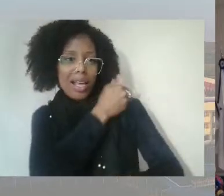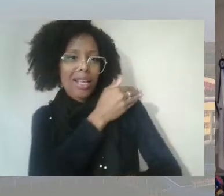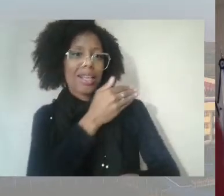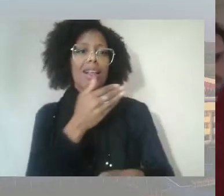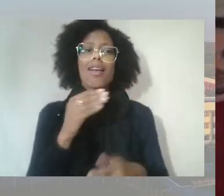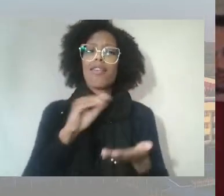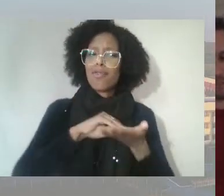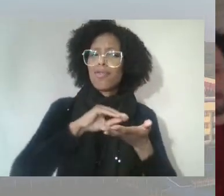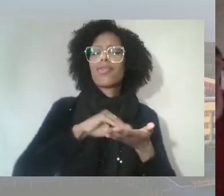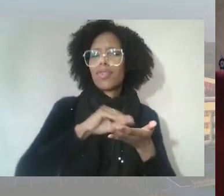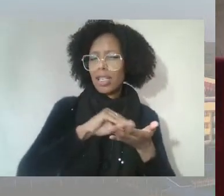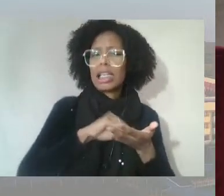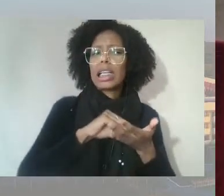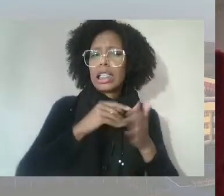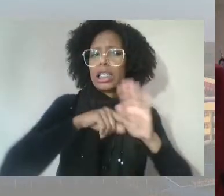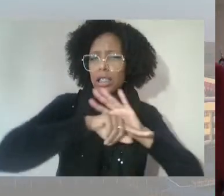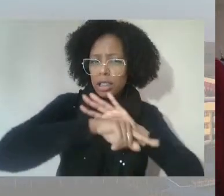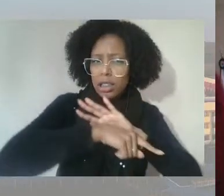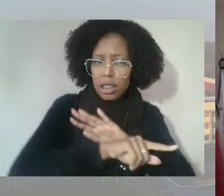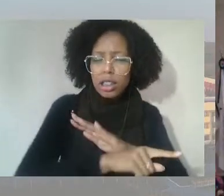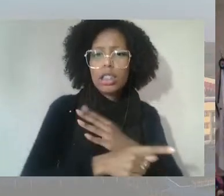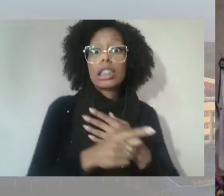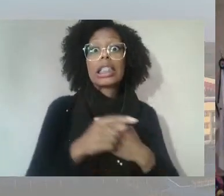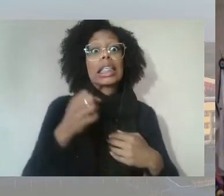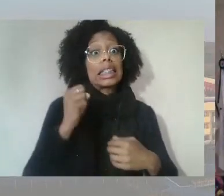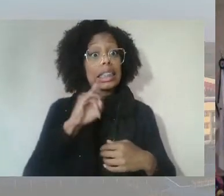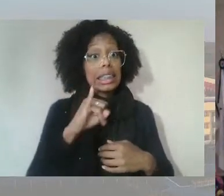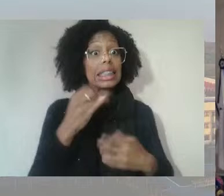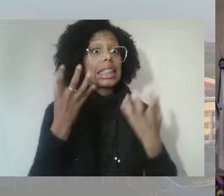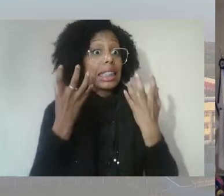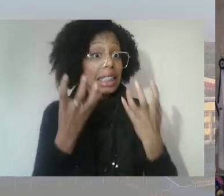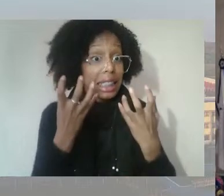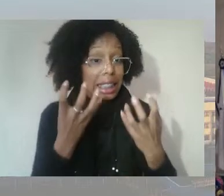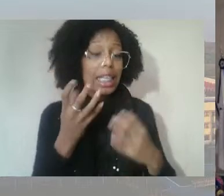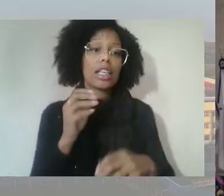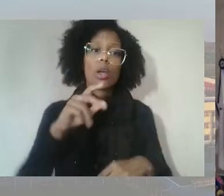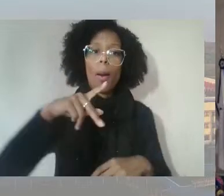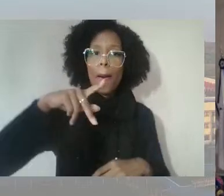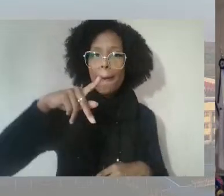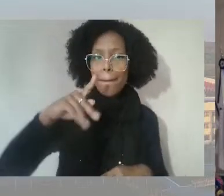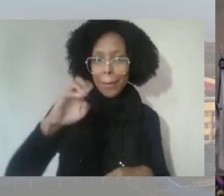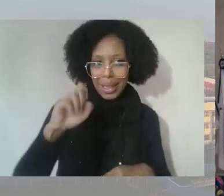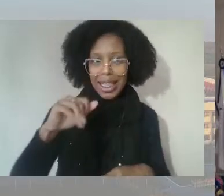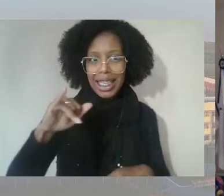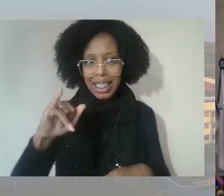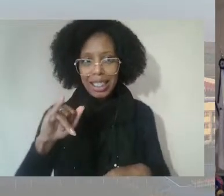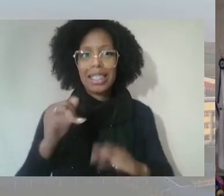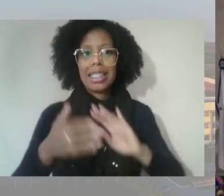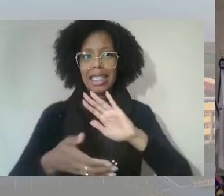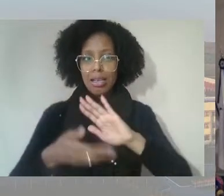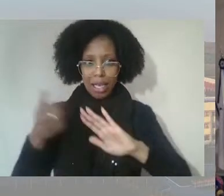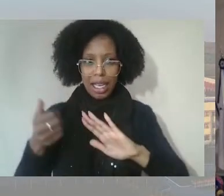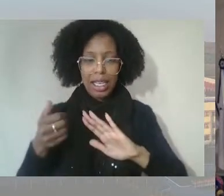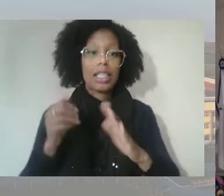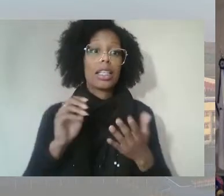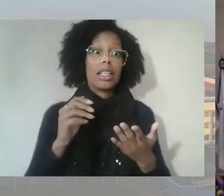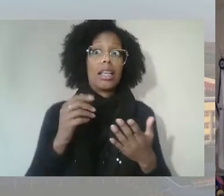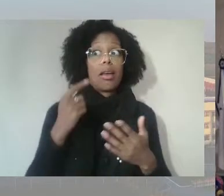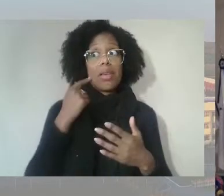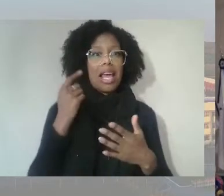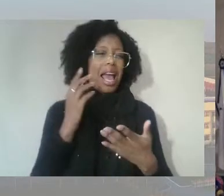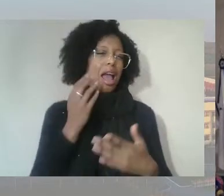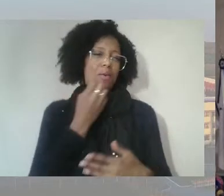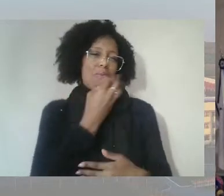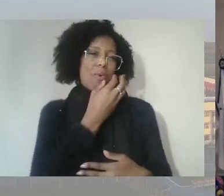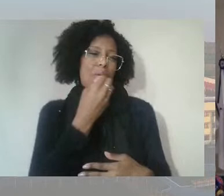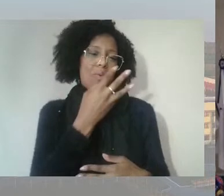importante, se realmente a gente quiser fazer que o PDI saia do papel, porque no papel ele é muito lindo, mas na prática ele está